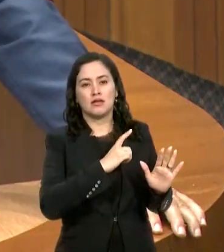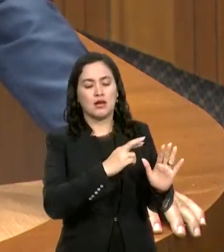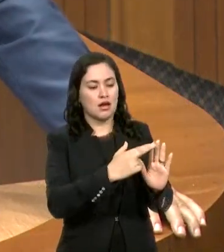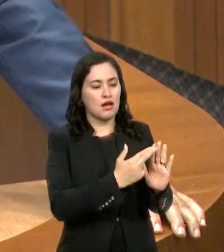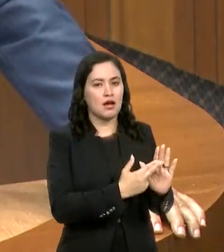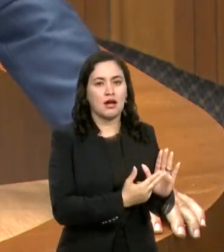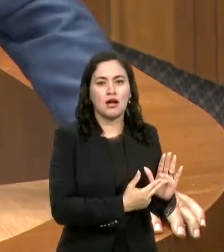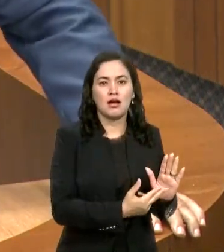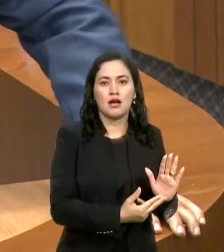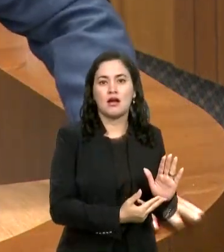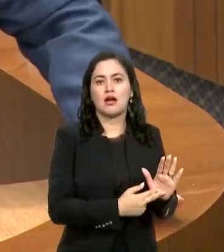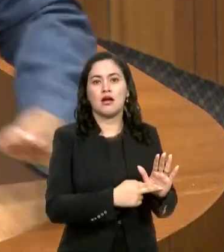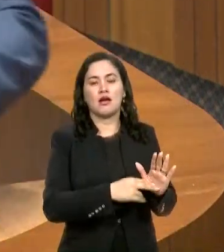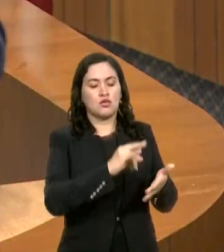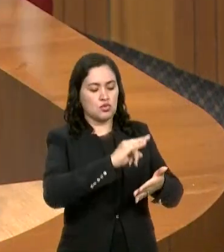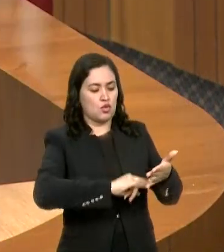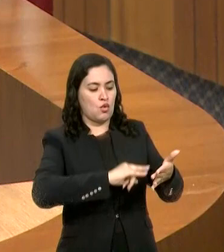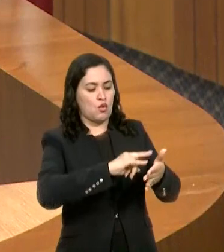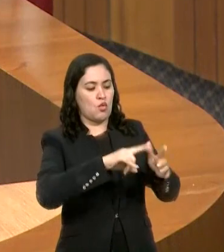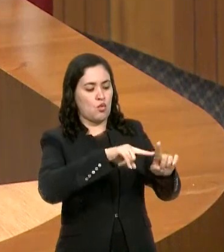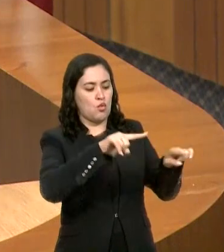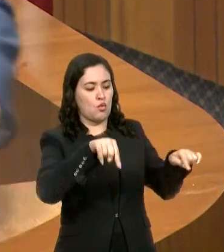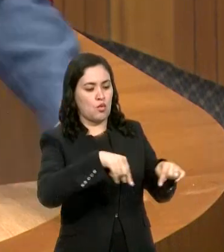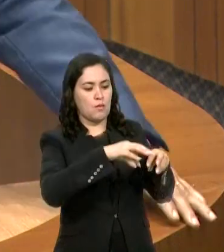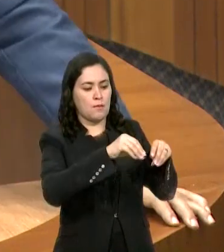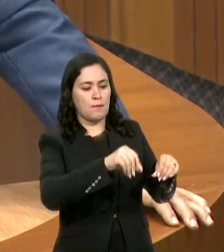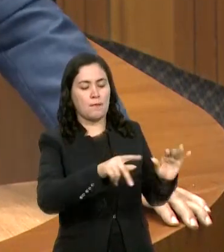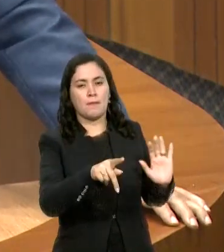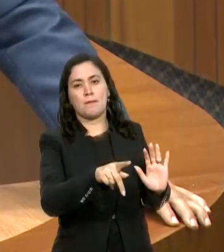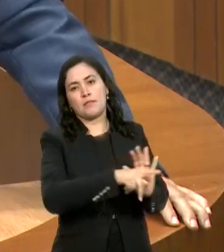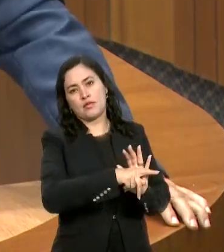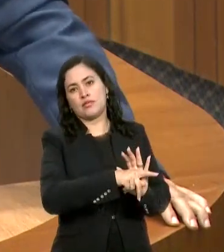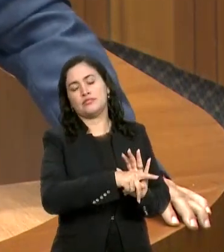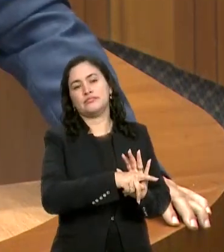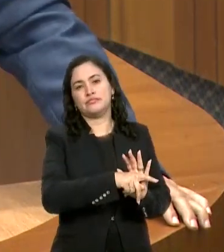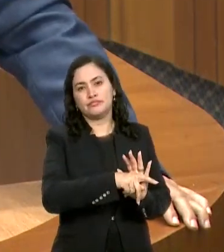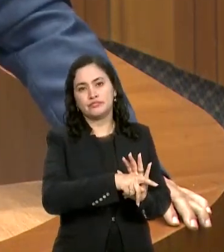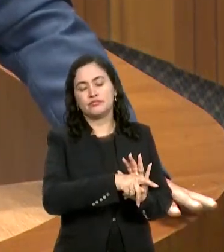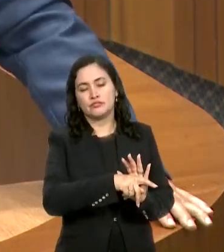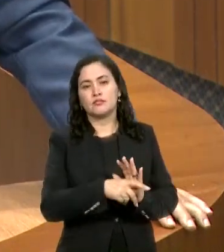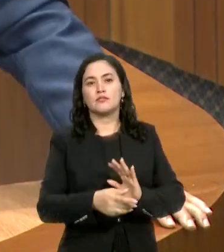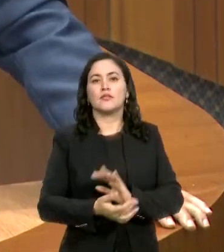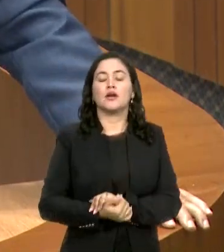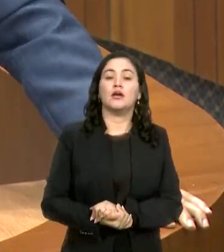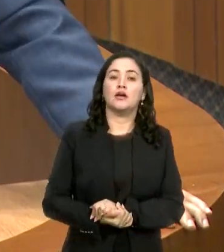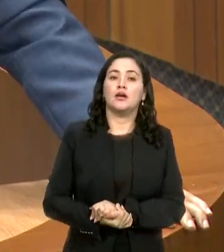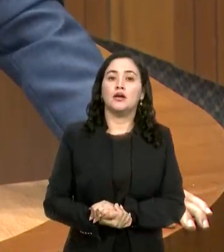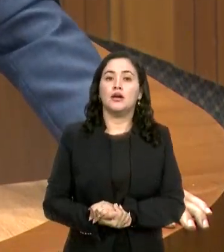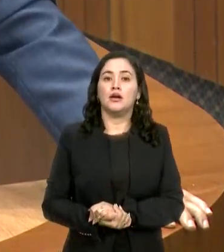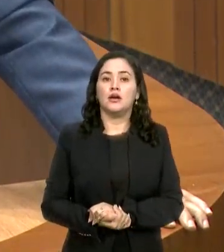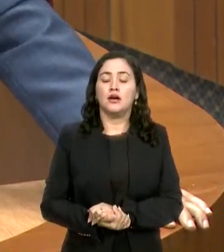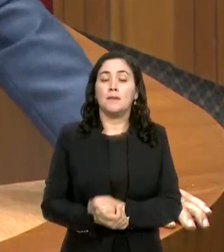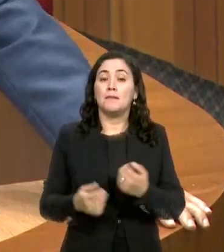esse debate sem achar que nós queremos criminalizar o bom produtor rural,